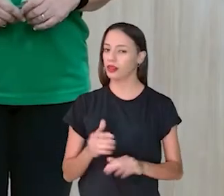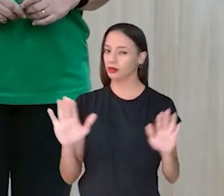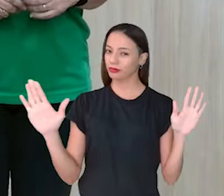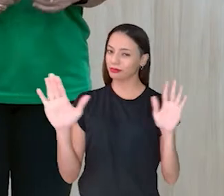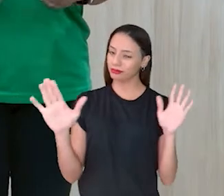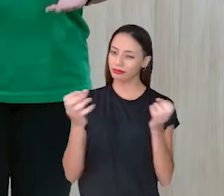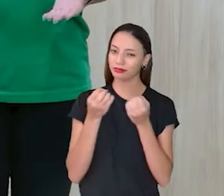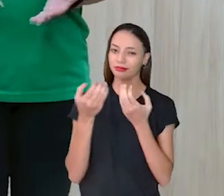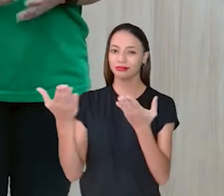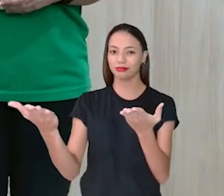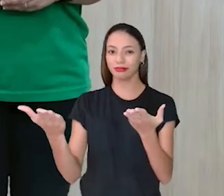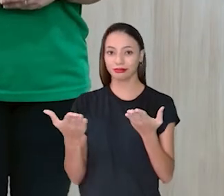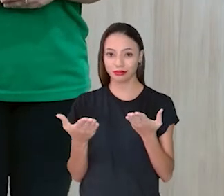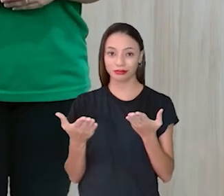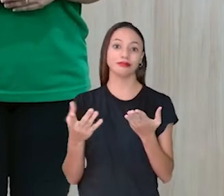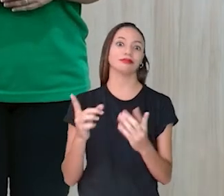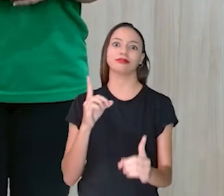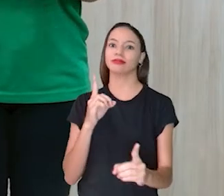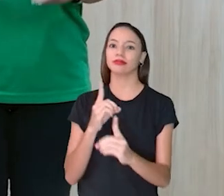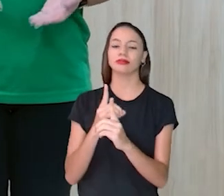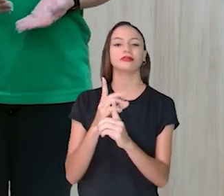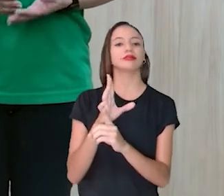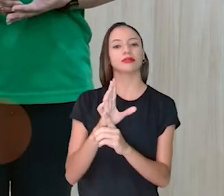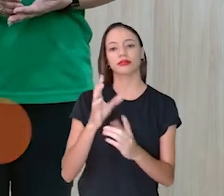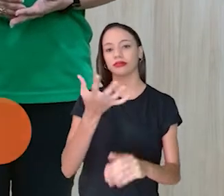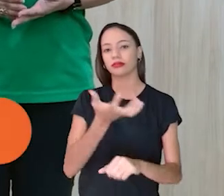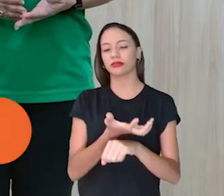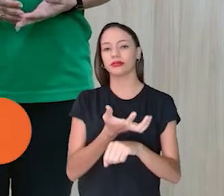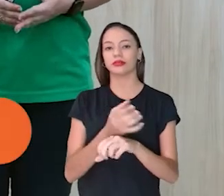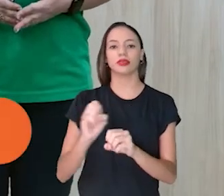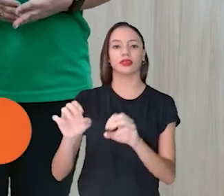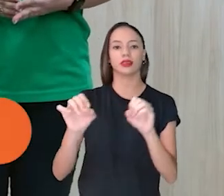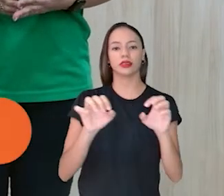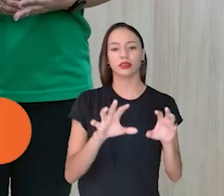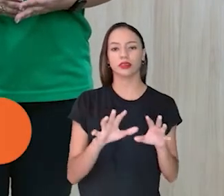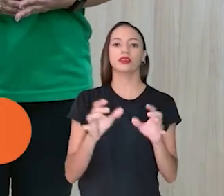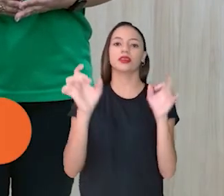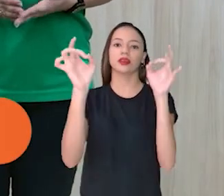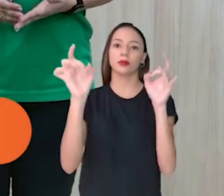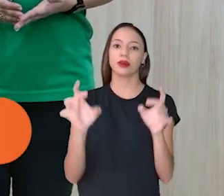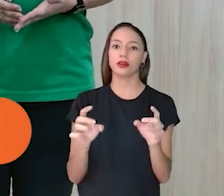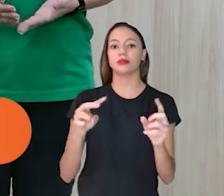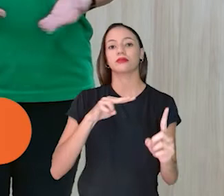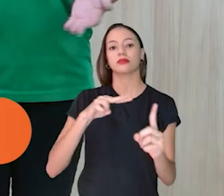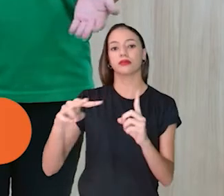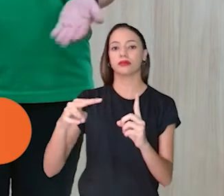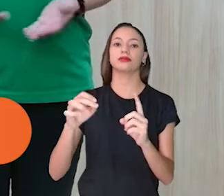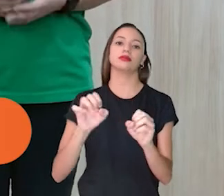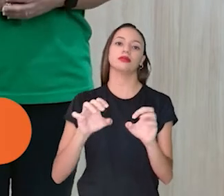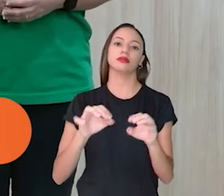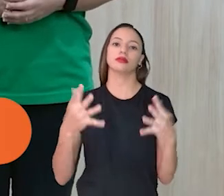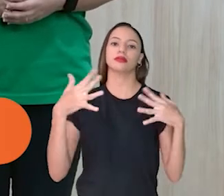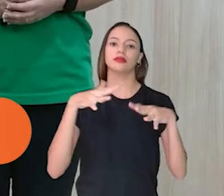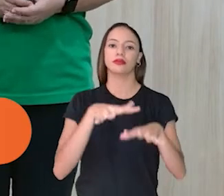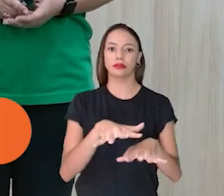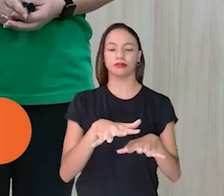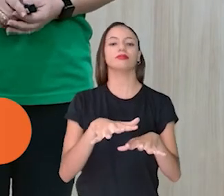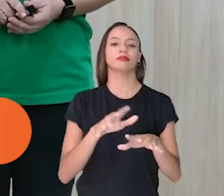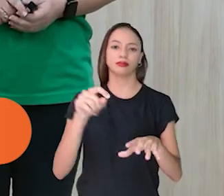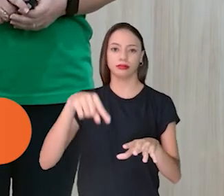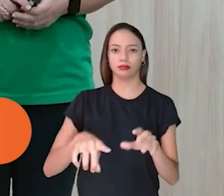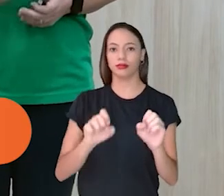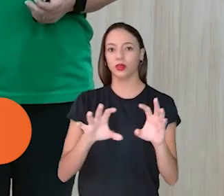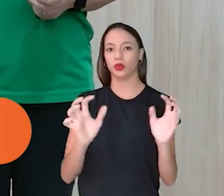Olá, seja bem-vindo a mais um encontro da Educação Especial na perspectiva da Educação Inclusiva, aqui do Educa Recife. Meu